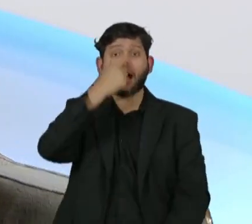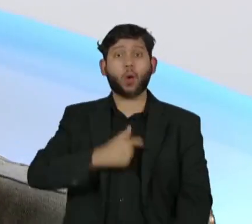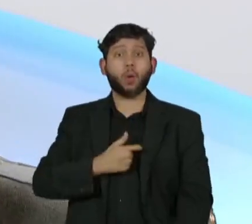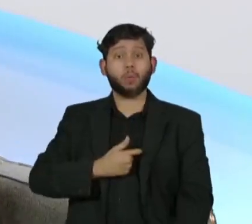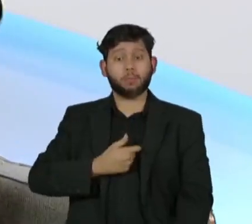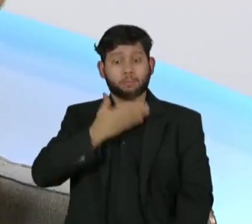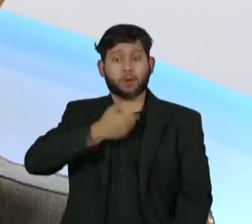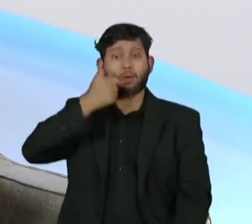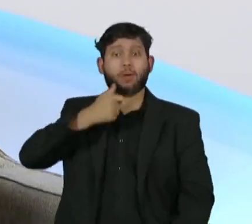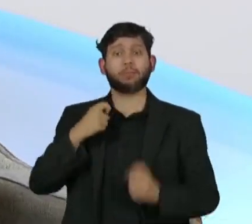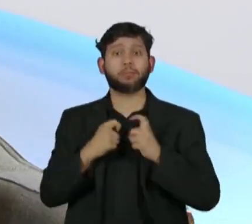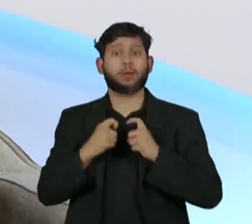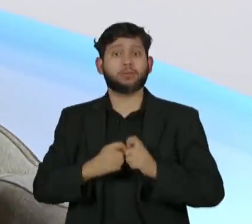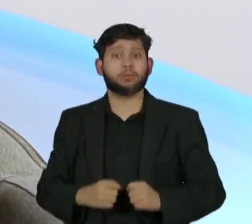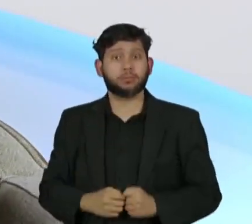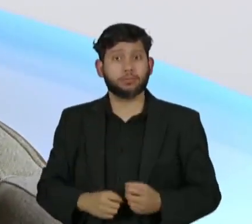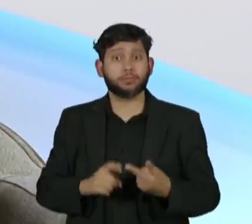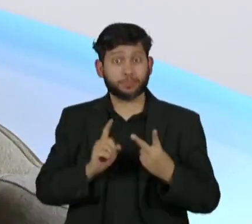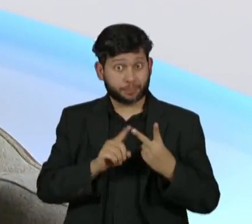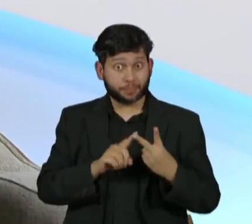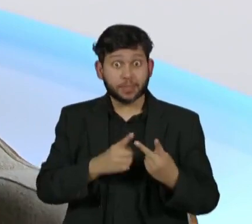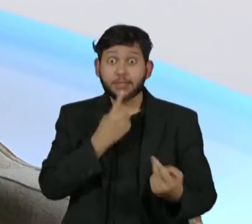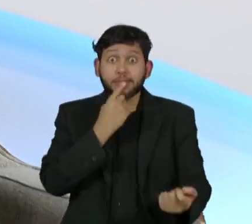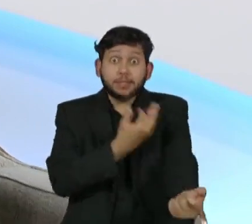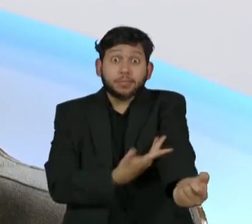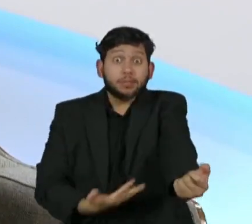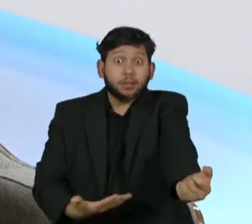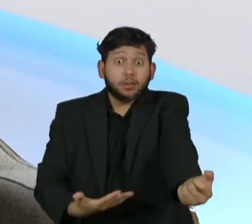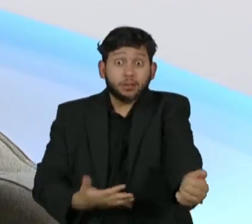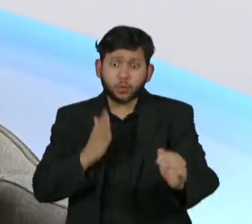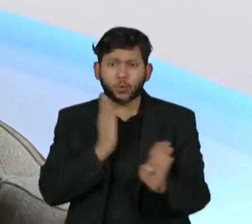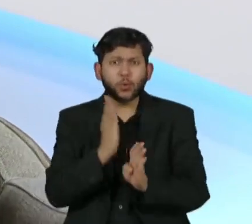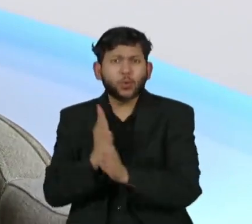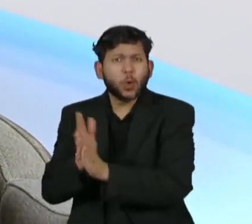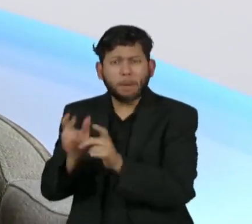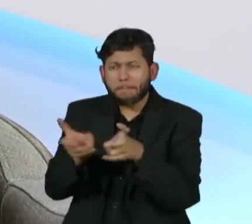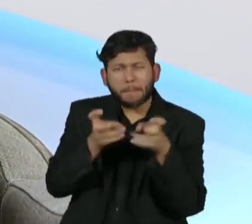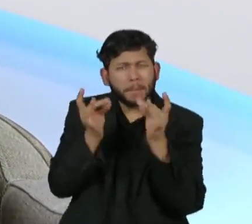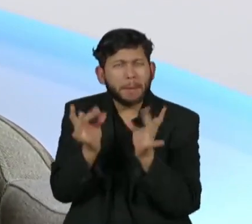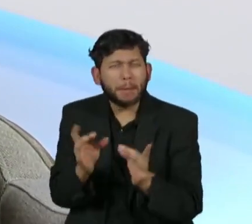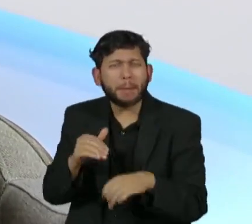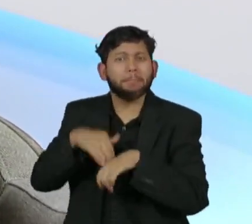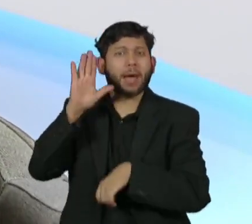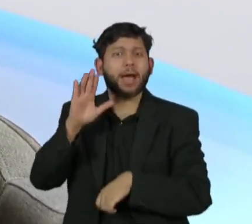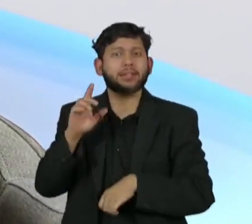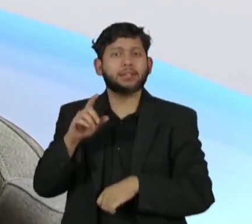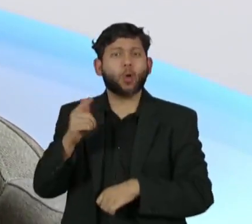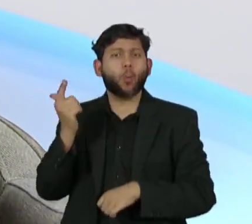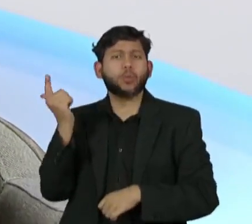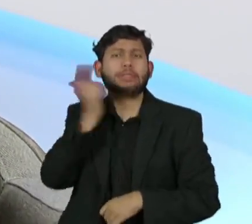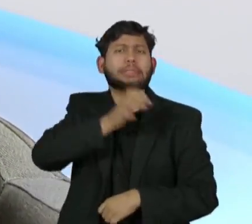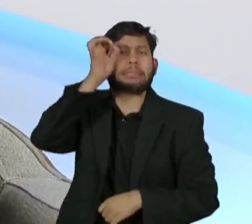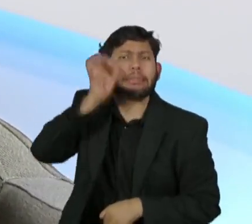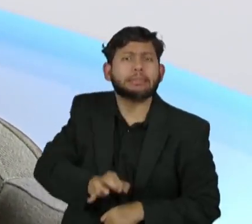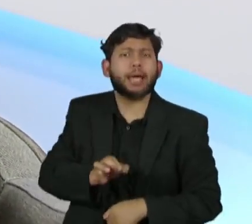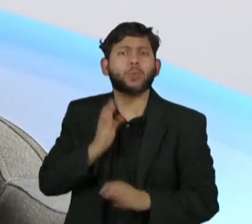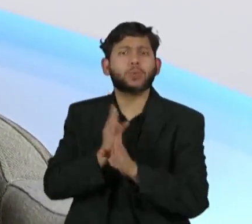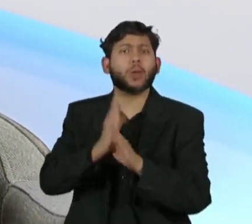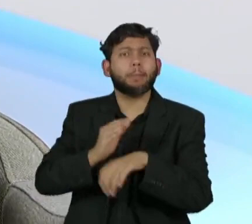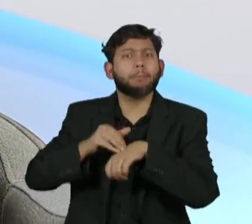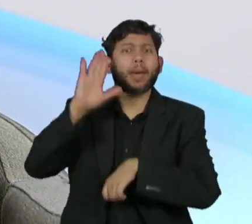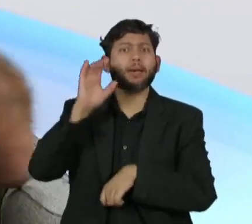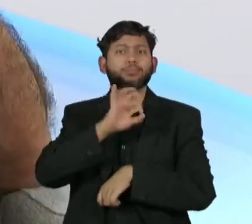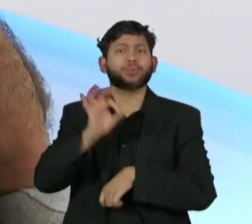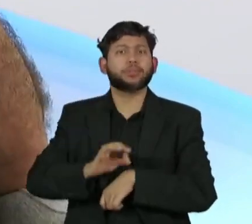você faz a mesma coisa para exame de sangue Isso muda tudo de novo se você faz a mesma coisa para cirurgia robótica Isso muda